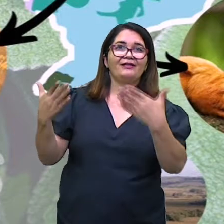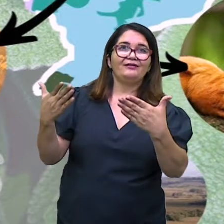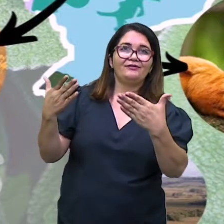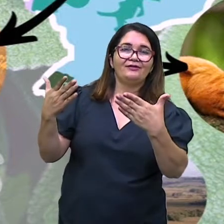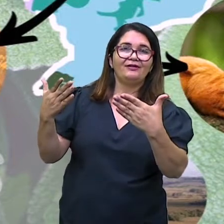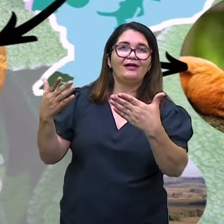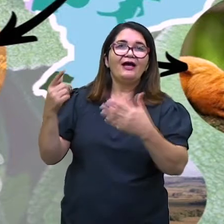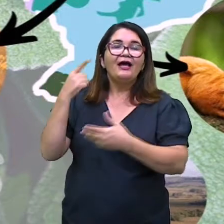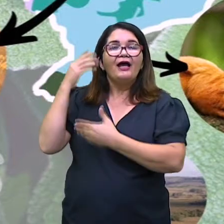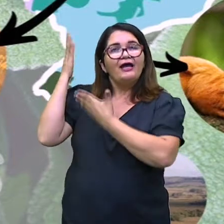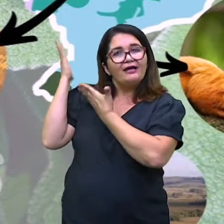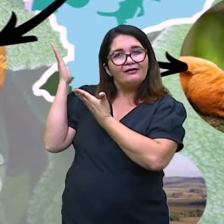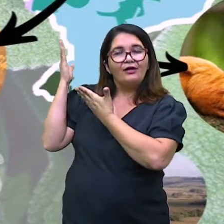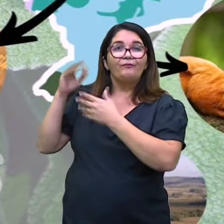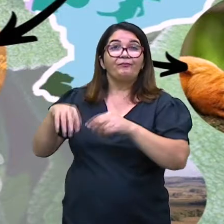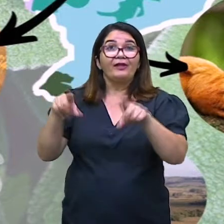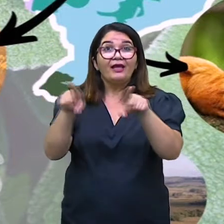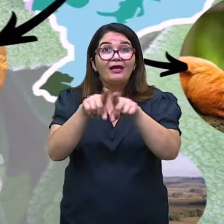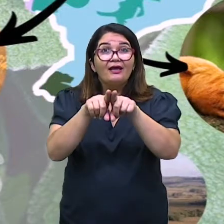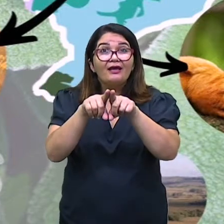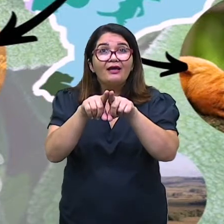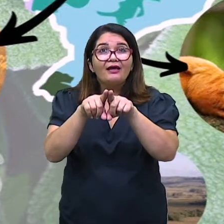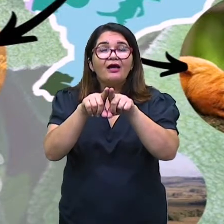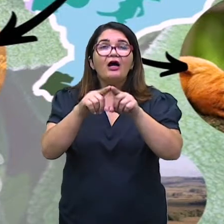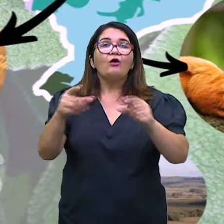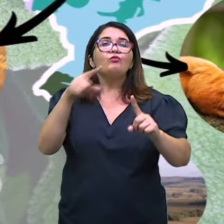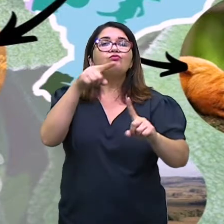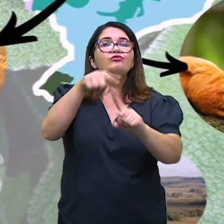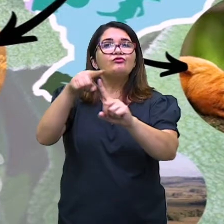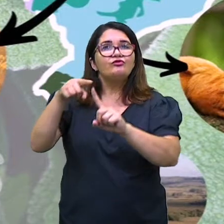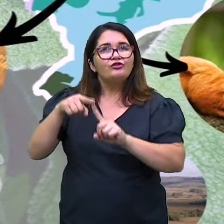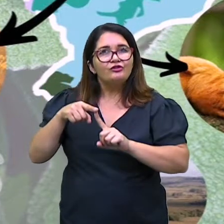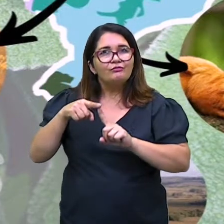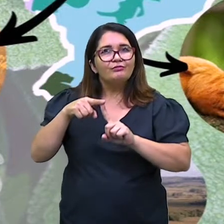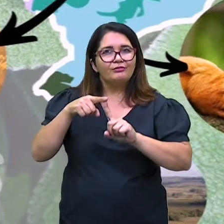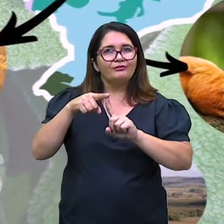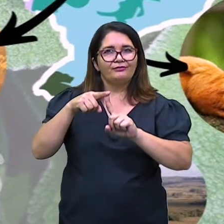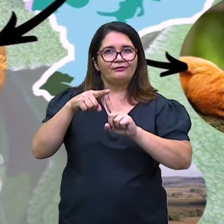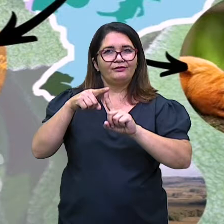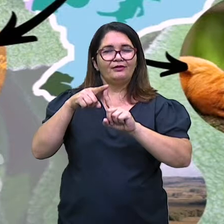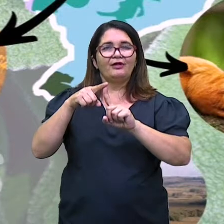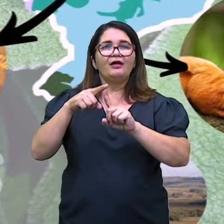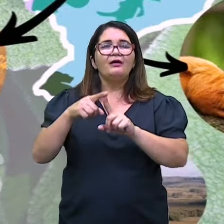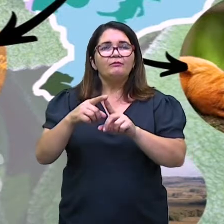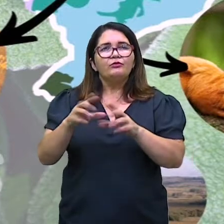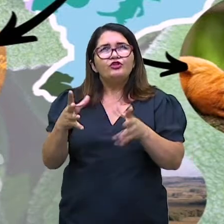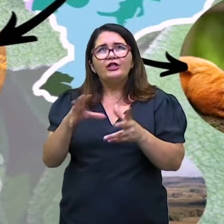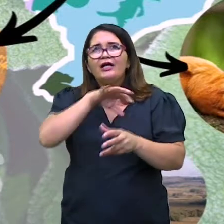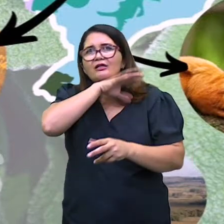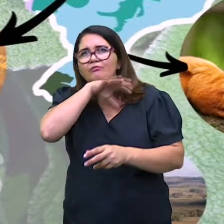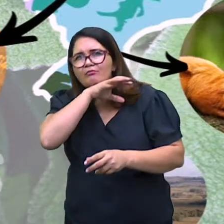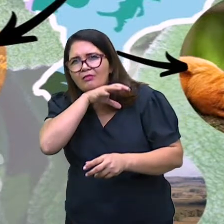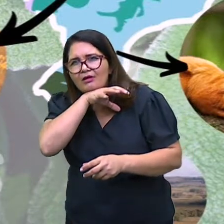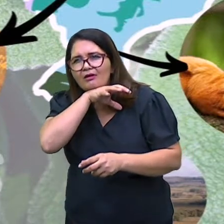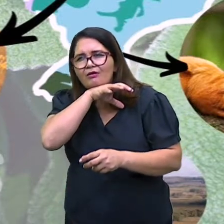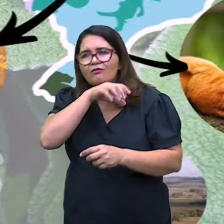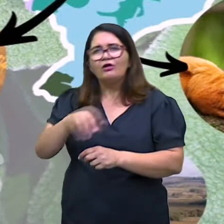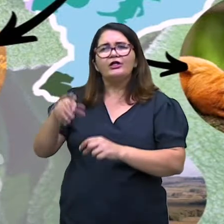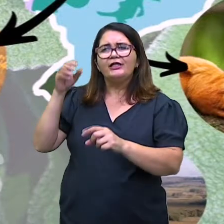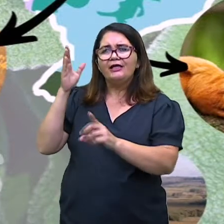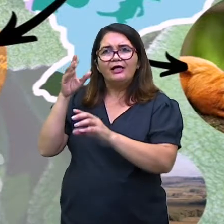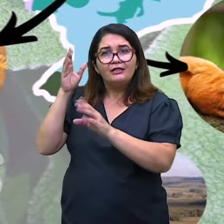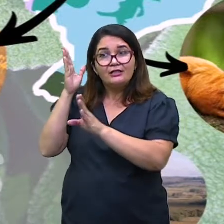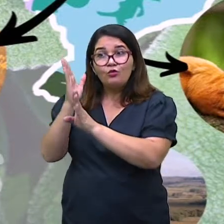endêmica. É uma espécie que só acontece ali, naquele local. Então, se ela for para um